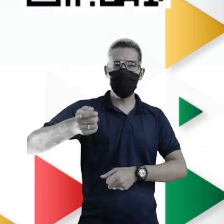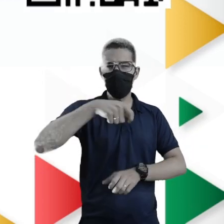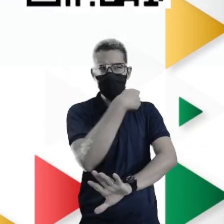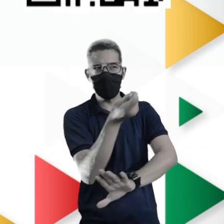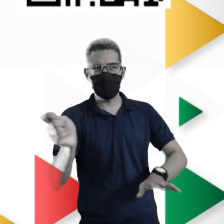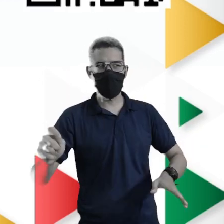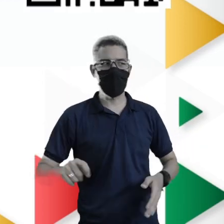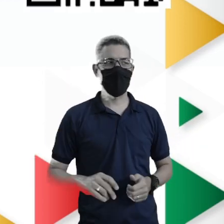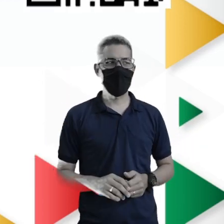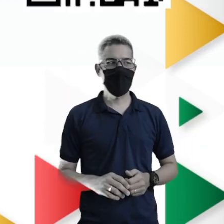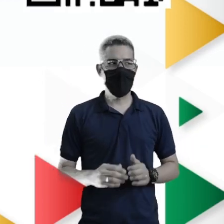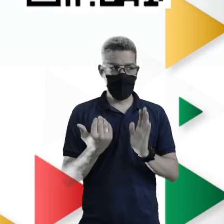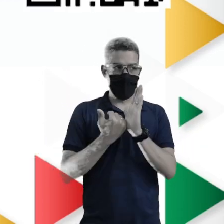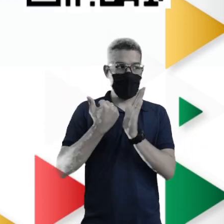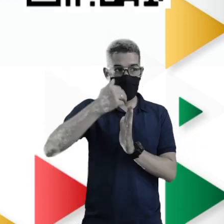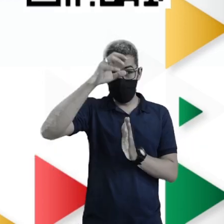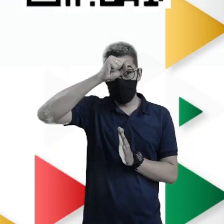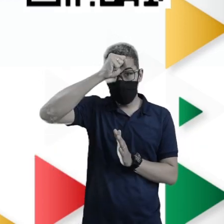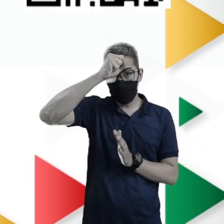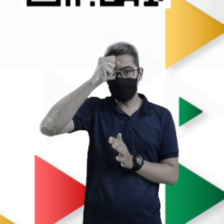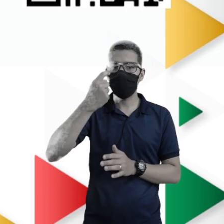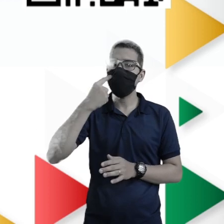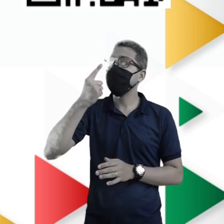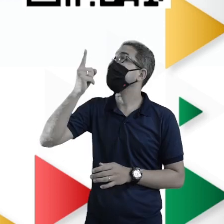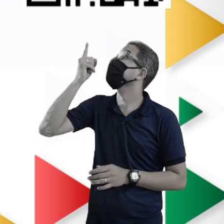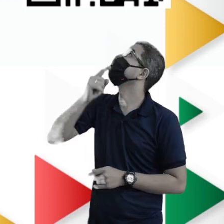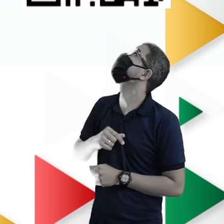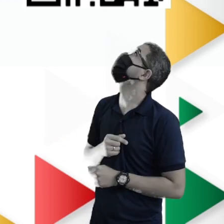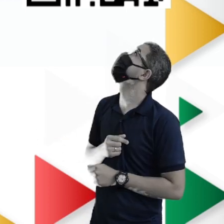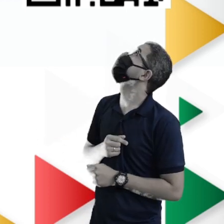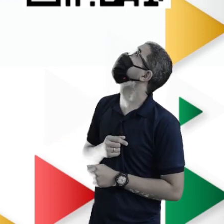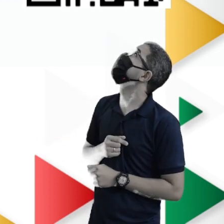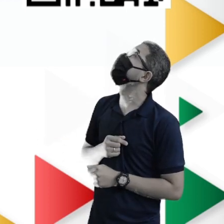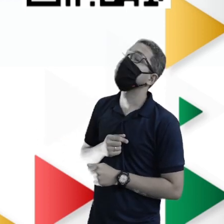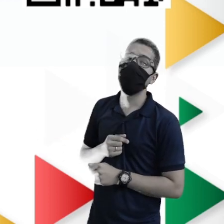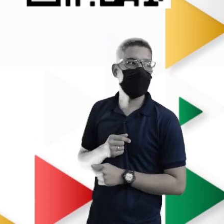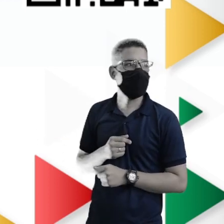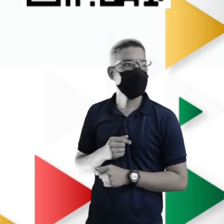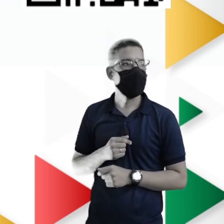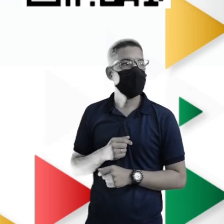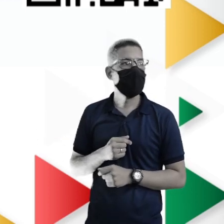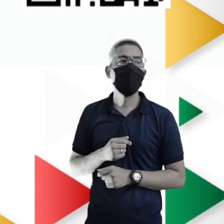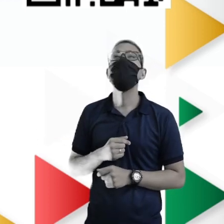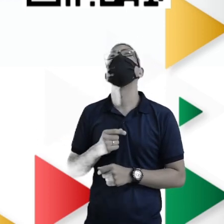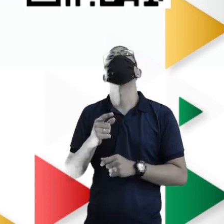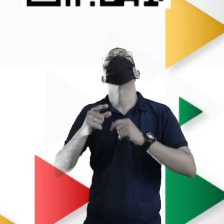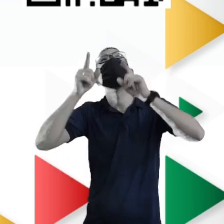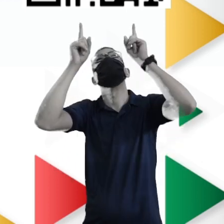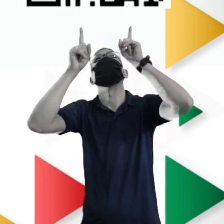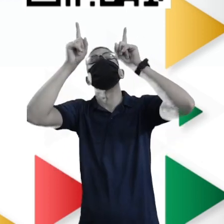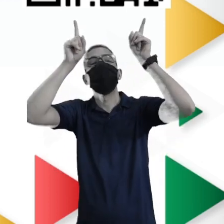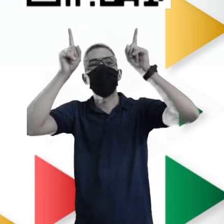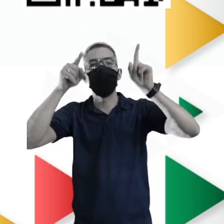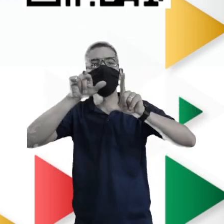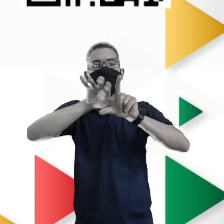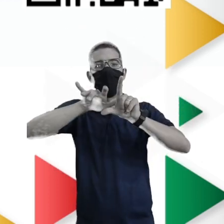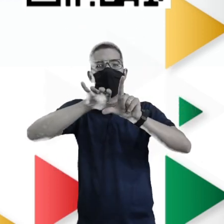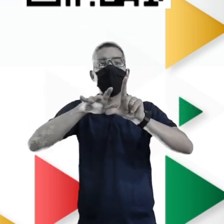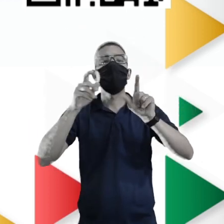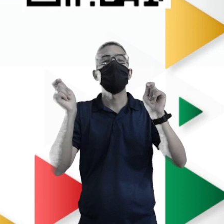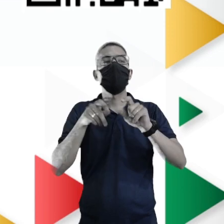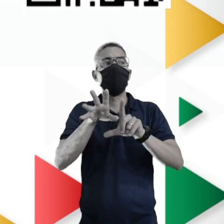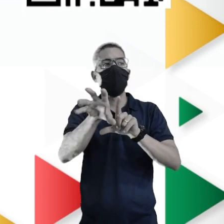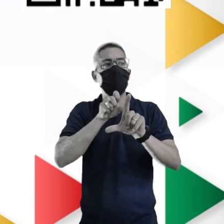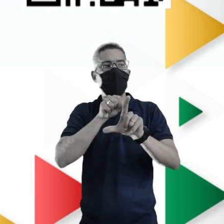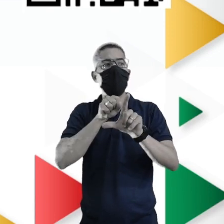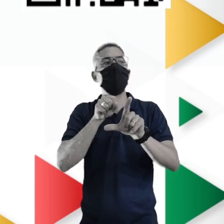saber um pouquinho mais? Aponta a câmera do teu celular para esse QR Code aí, tá logo acima da cabeça do bonitão, e você